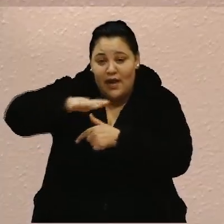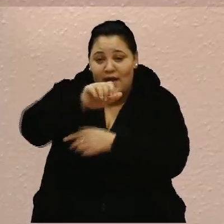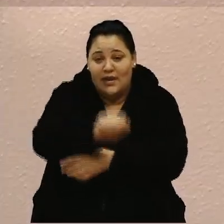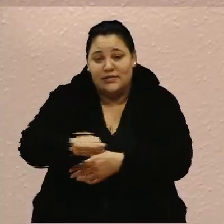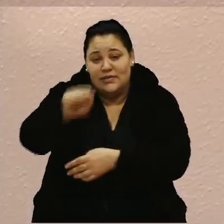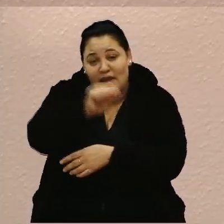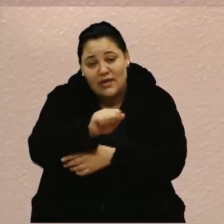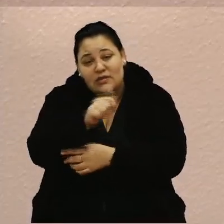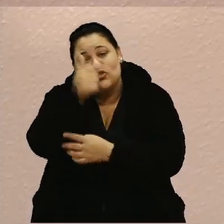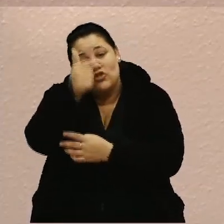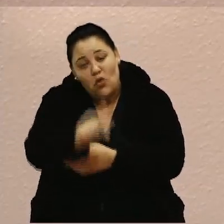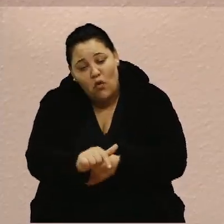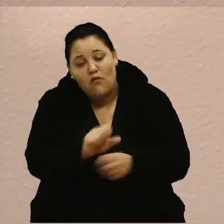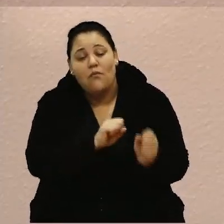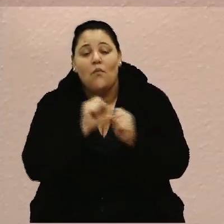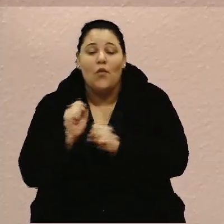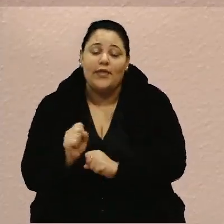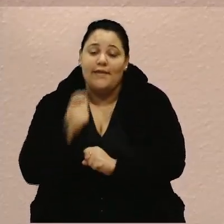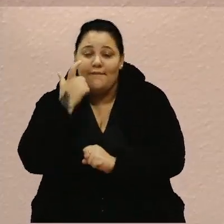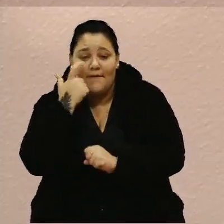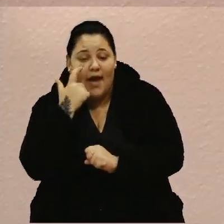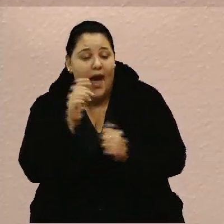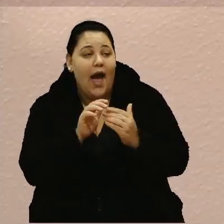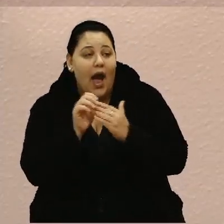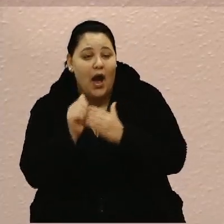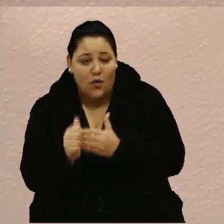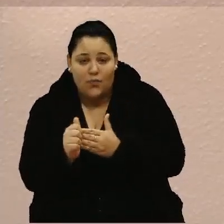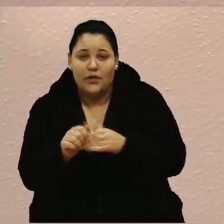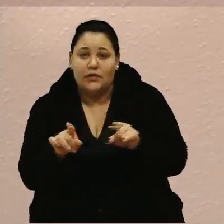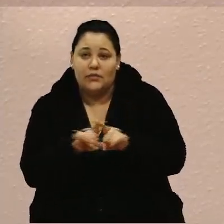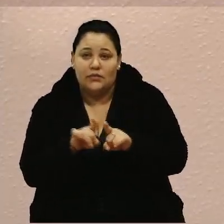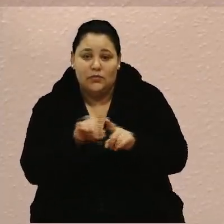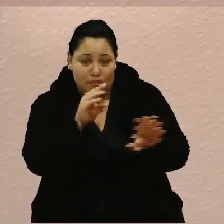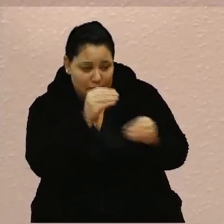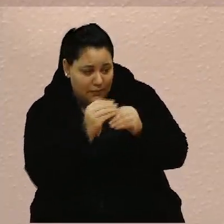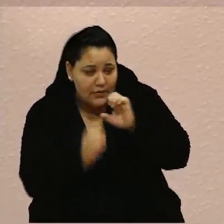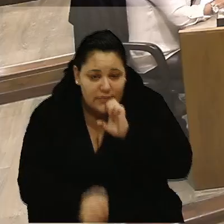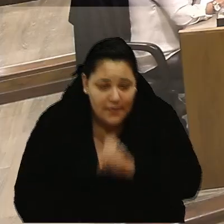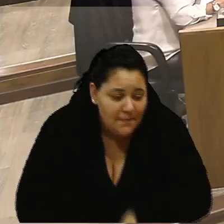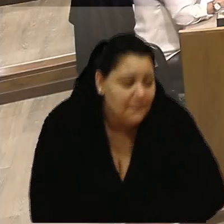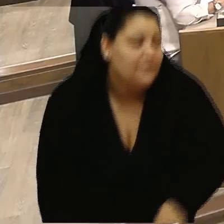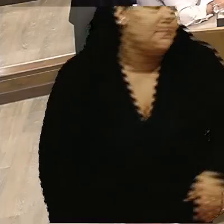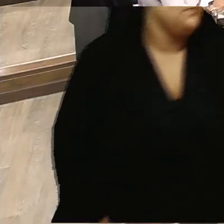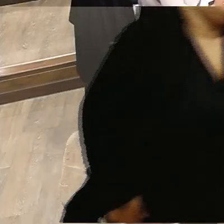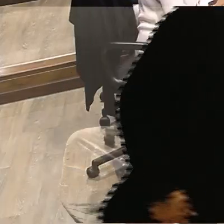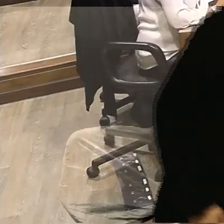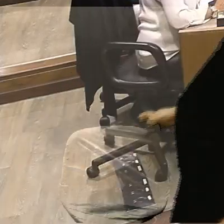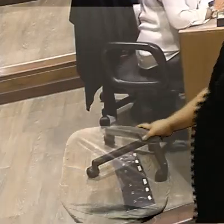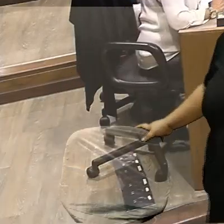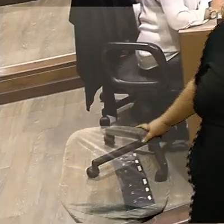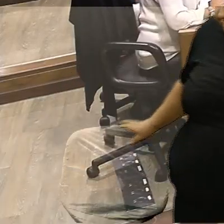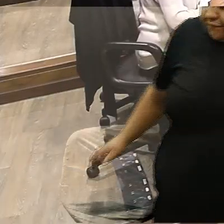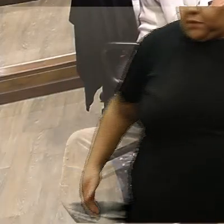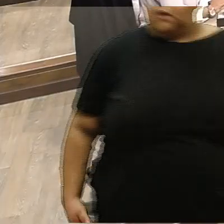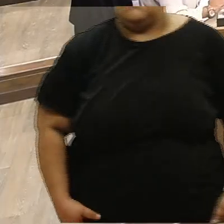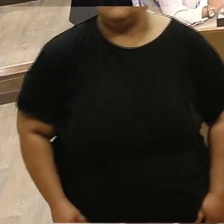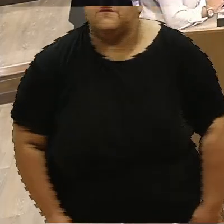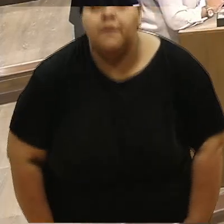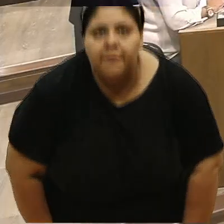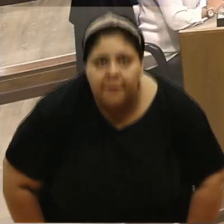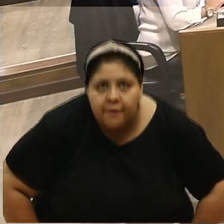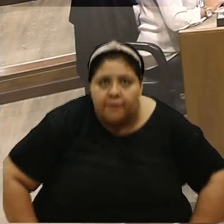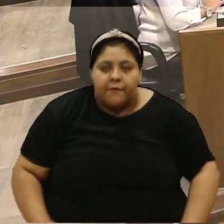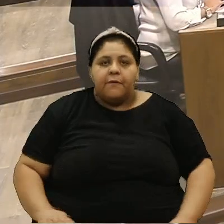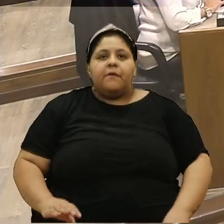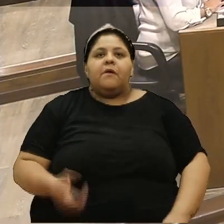poder, enfim, acompanhar. Permite uma parte, vereadora. Sua parte, vereadora. Para corroborar com esse assunto, eu acho que é mais uma das